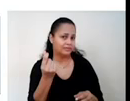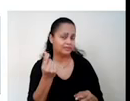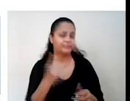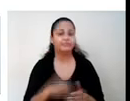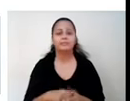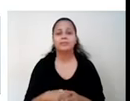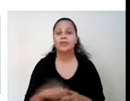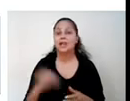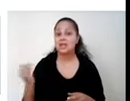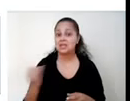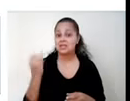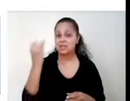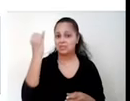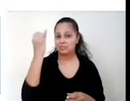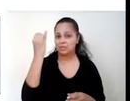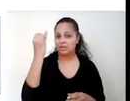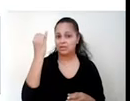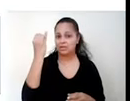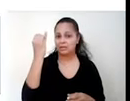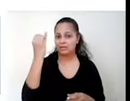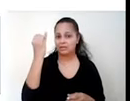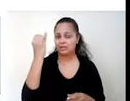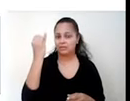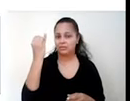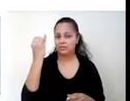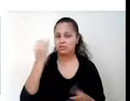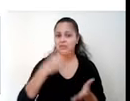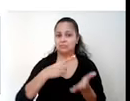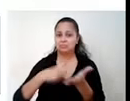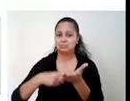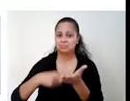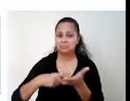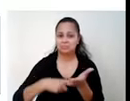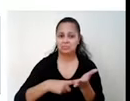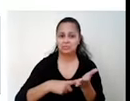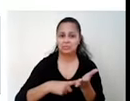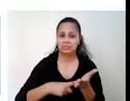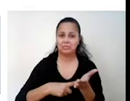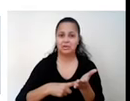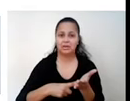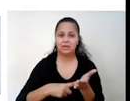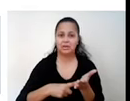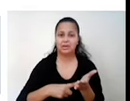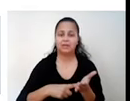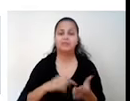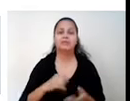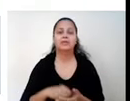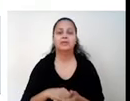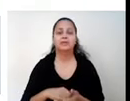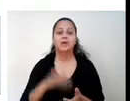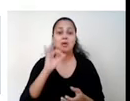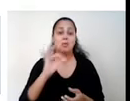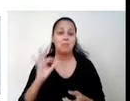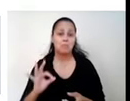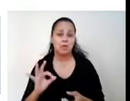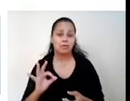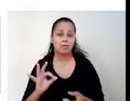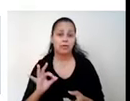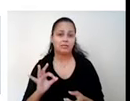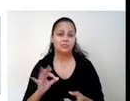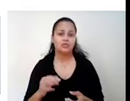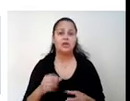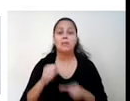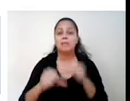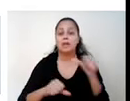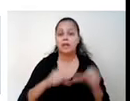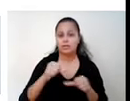importante. Ele cobrava uma taxa dos comerciantes para trocar vários tipos de moeda por uma única moeda, por